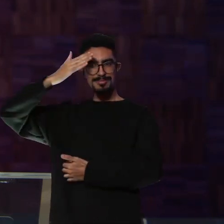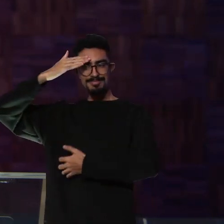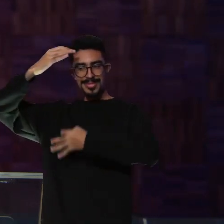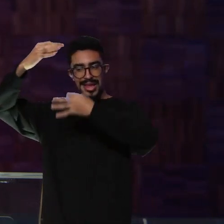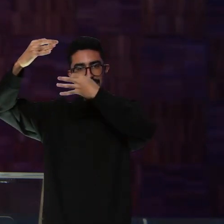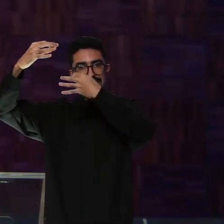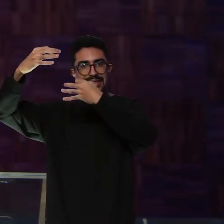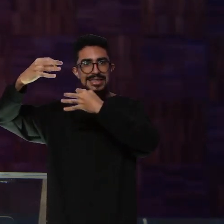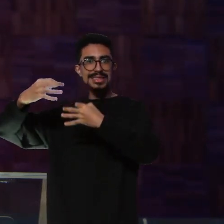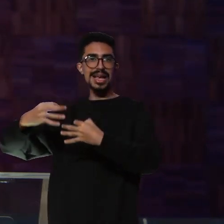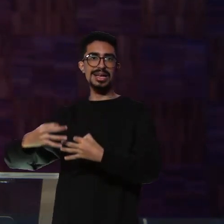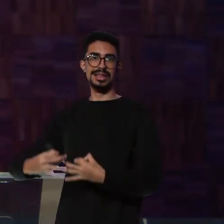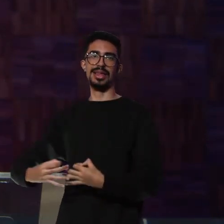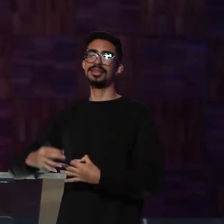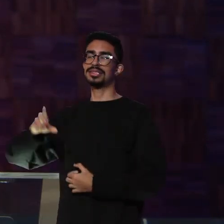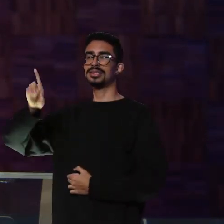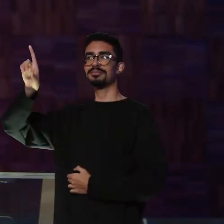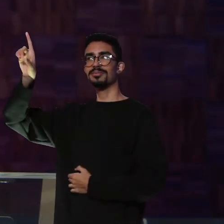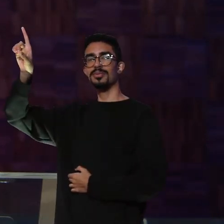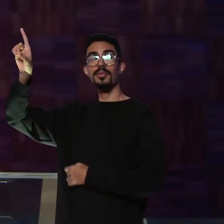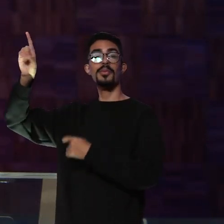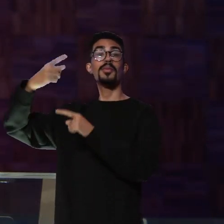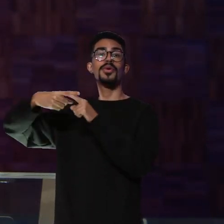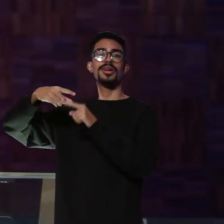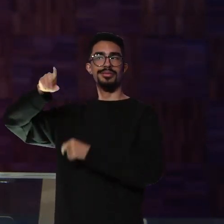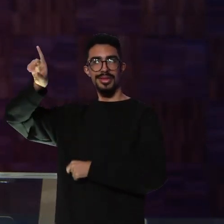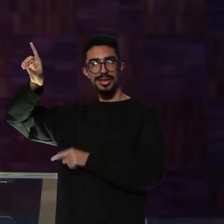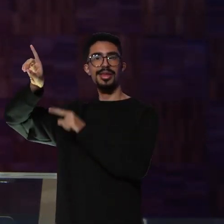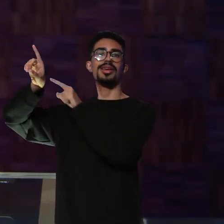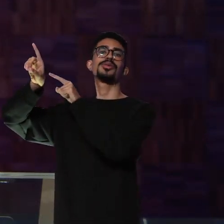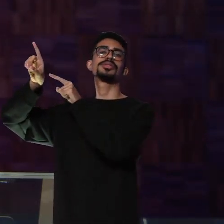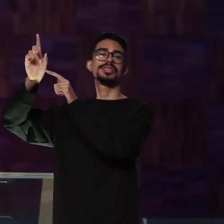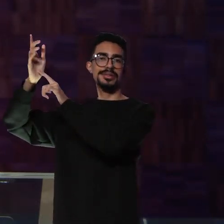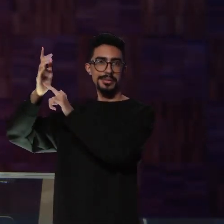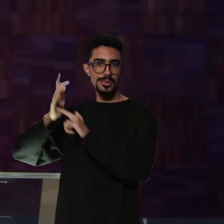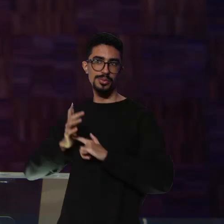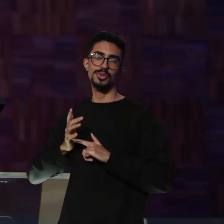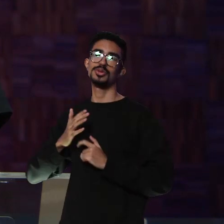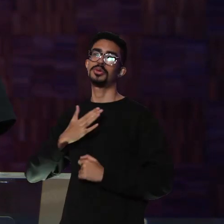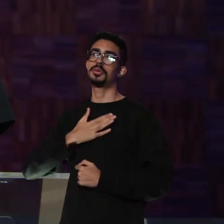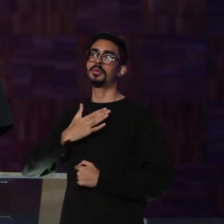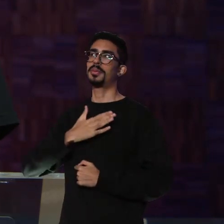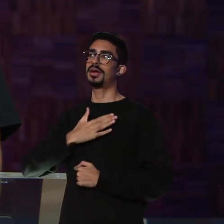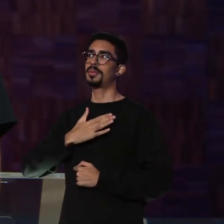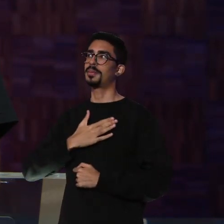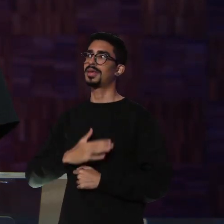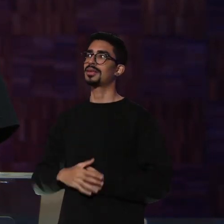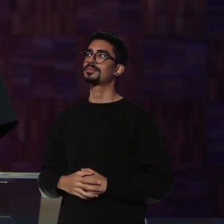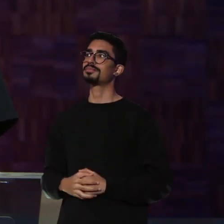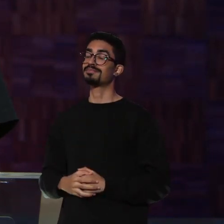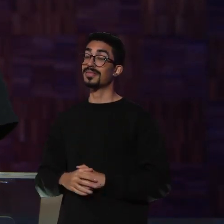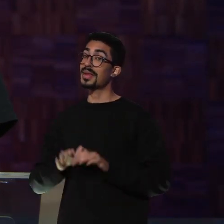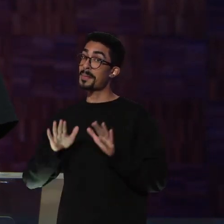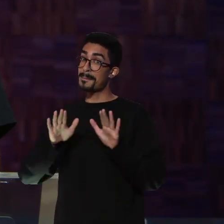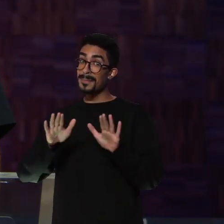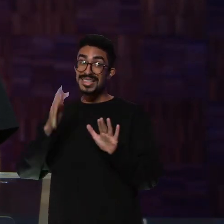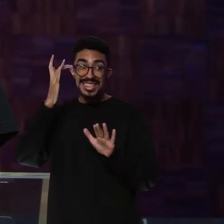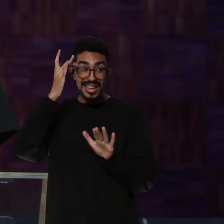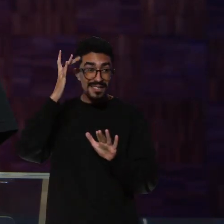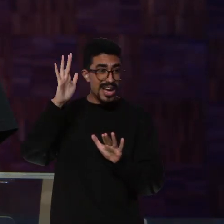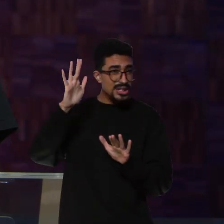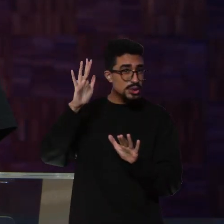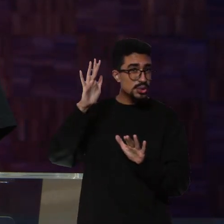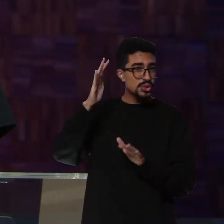em uma ousadia do Espírito. Mas agora as coisas que Deus revela e as coisas que Ele pede, eu confesso para você que às vezes parecem ser bem malucas